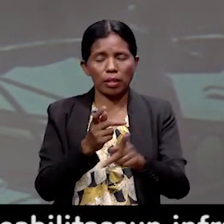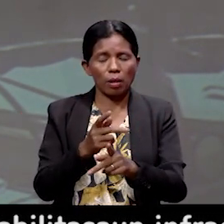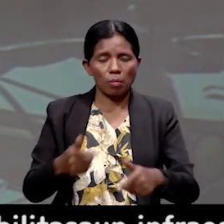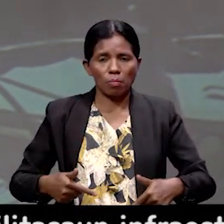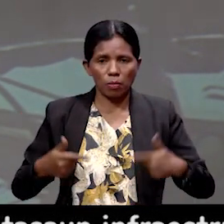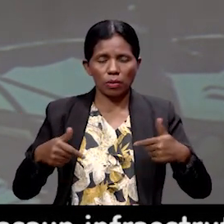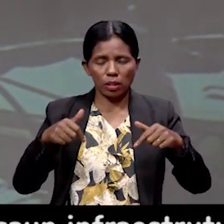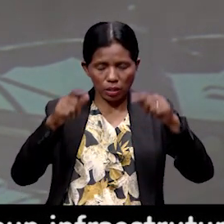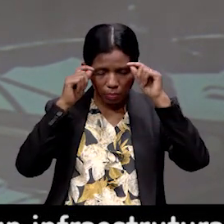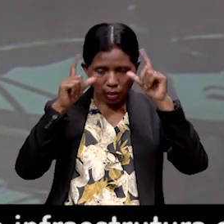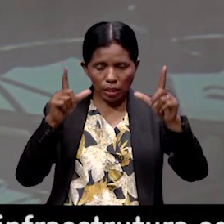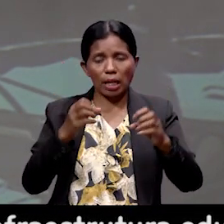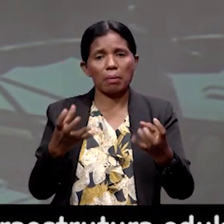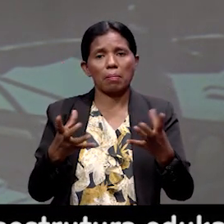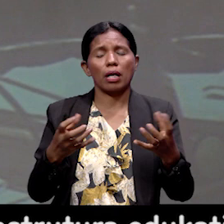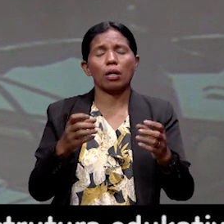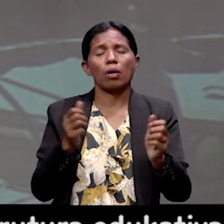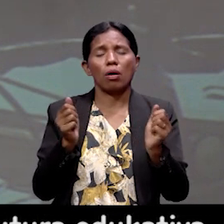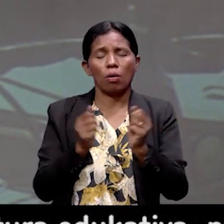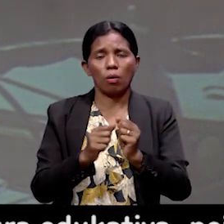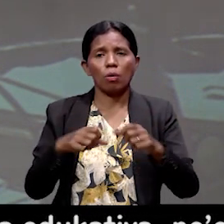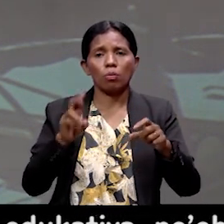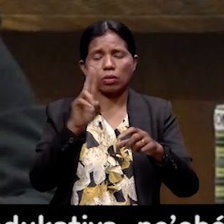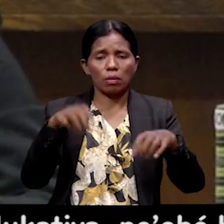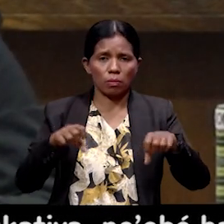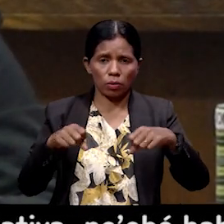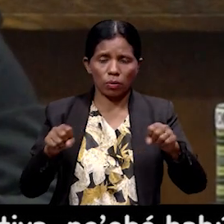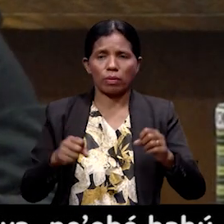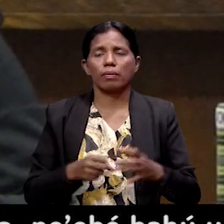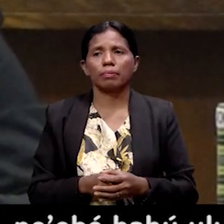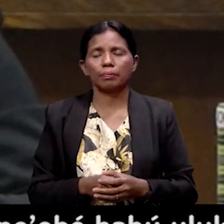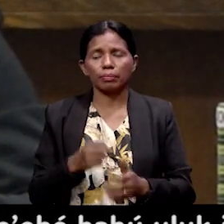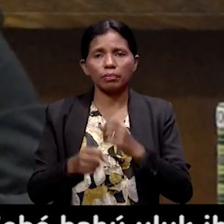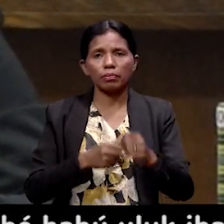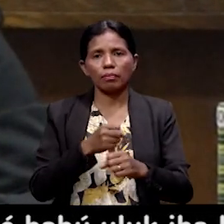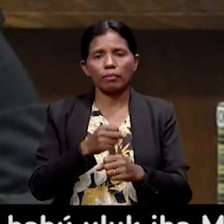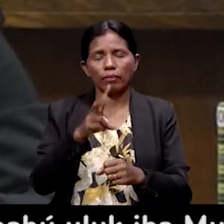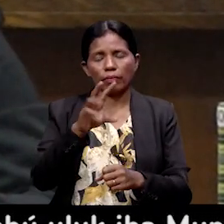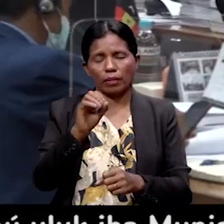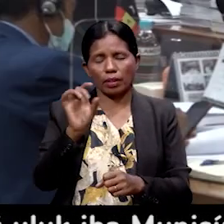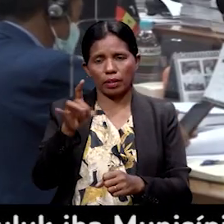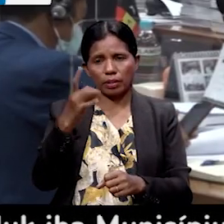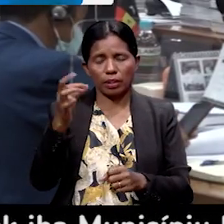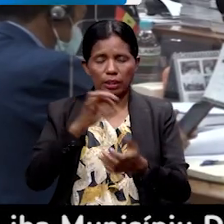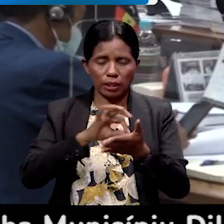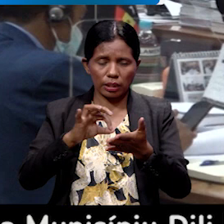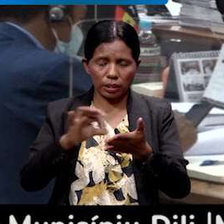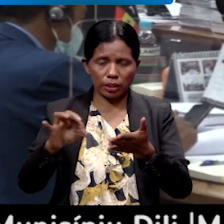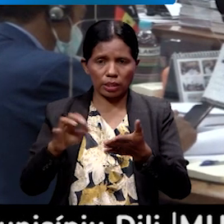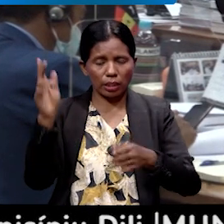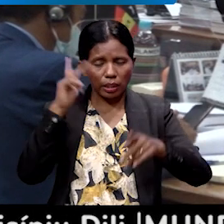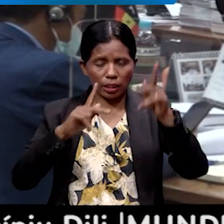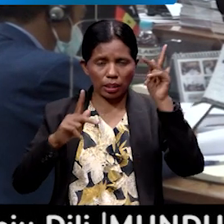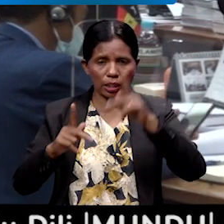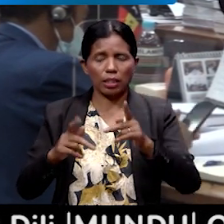maioria homotorizada kompara hona saun seluk. Iha tinan ring rua sanusin walu transitu dili resista ona caso acidente de